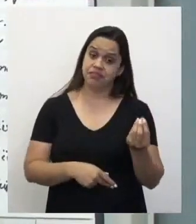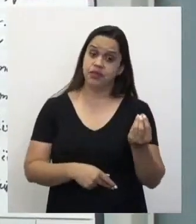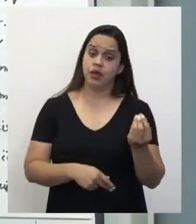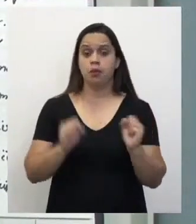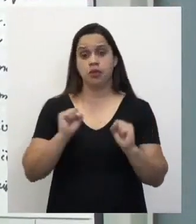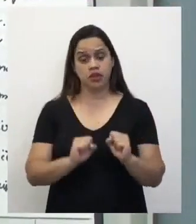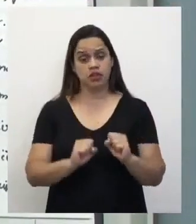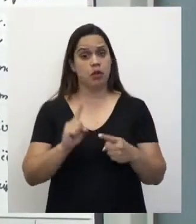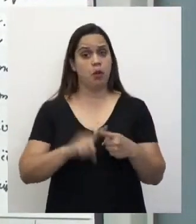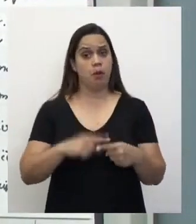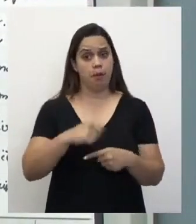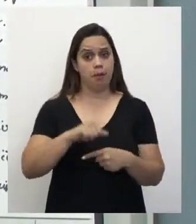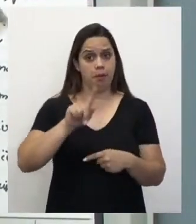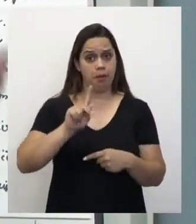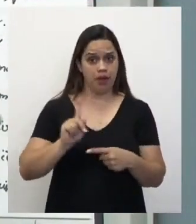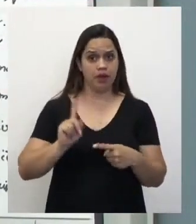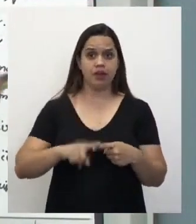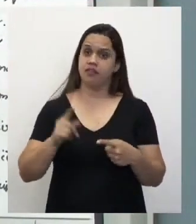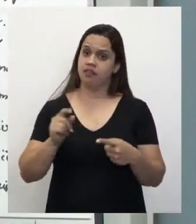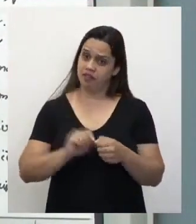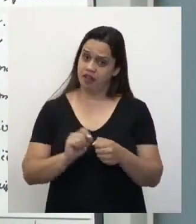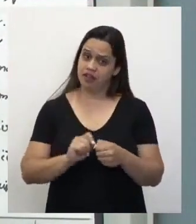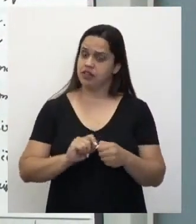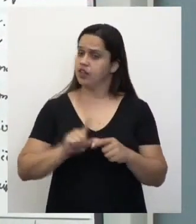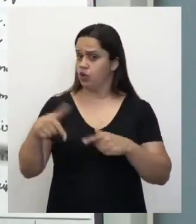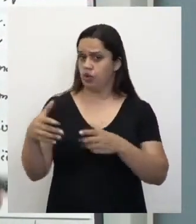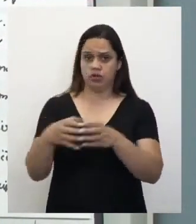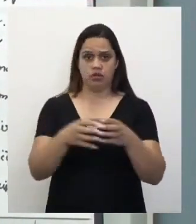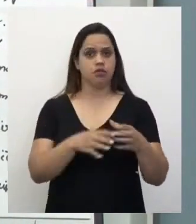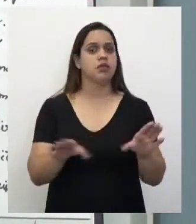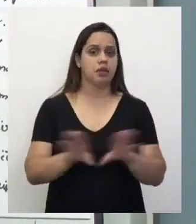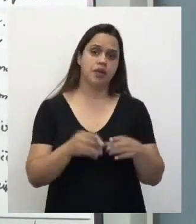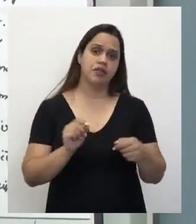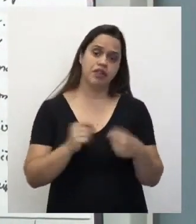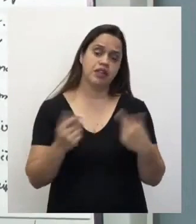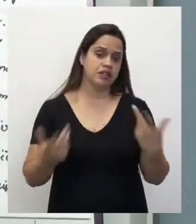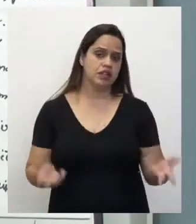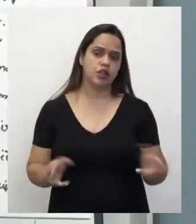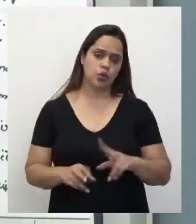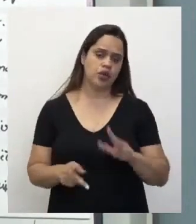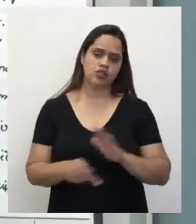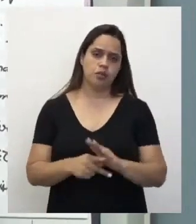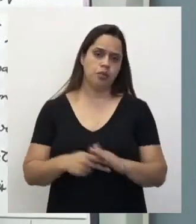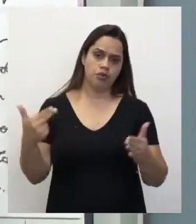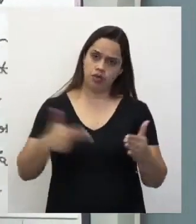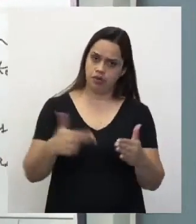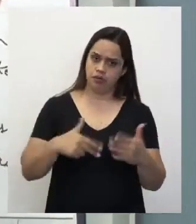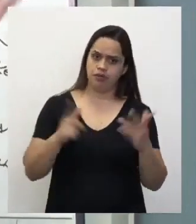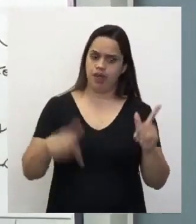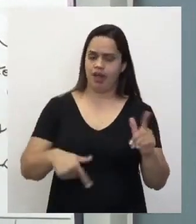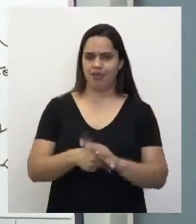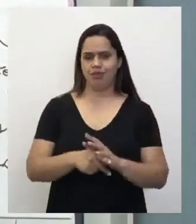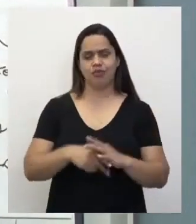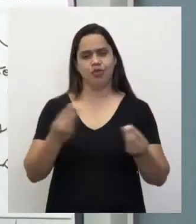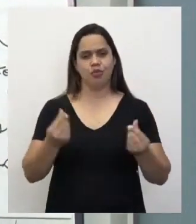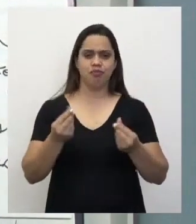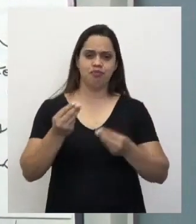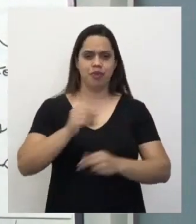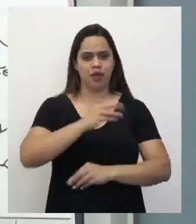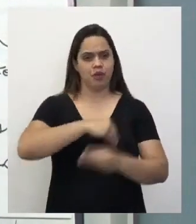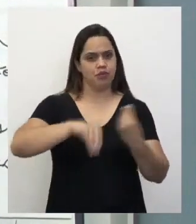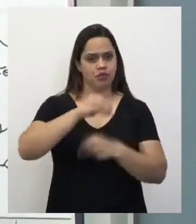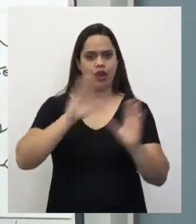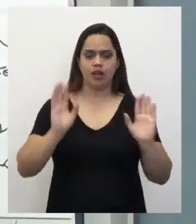punks faziam isso e outras tribos também. Então, não somente o pessoal do hip hop. Aí ficou a coisa meio genérica, tá? Então, também não